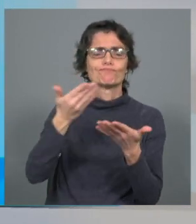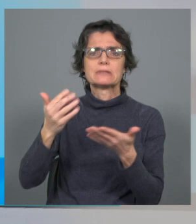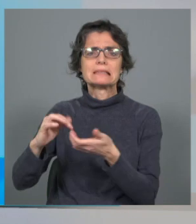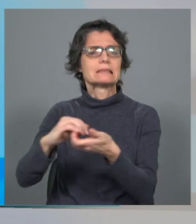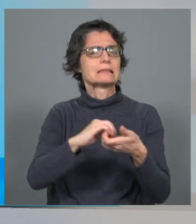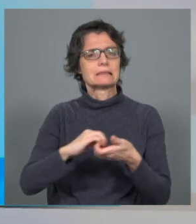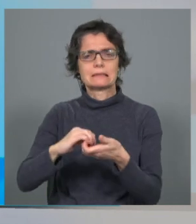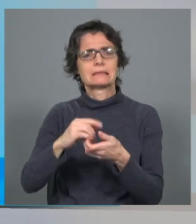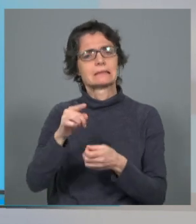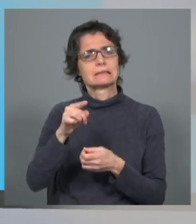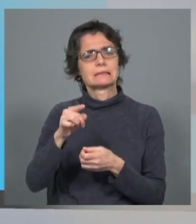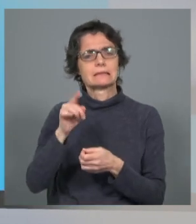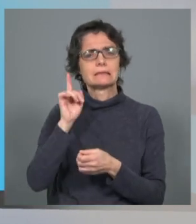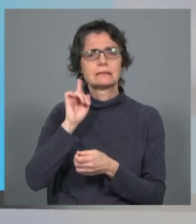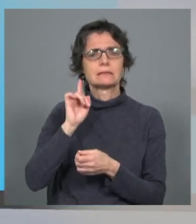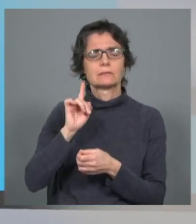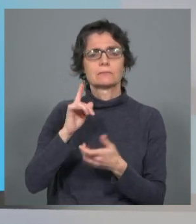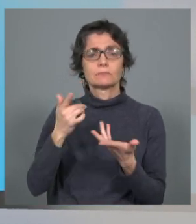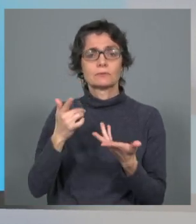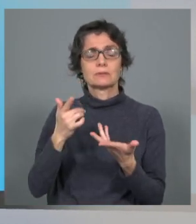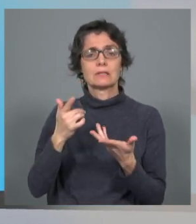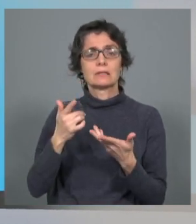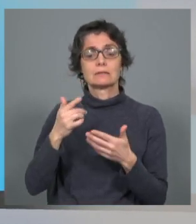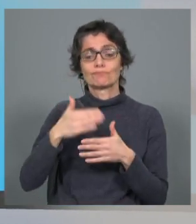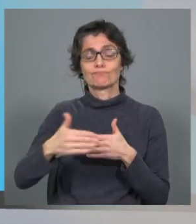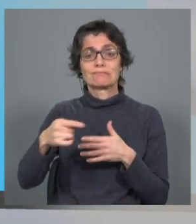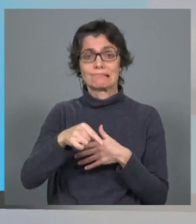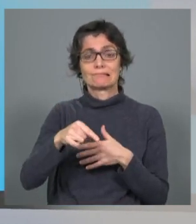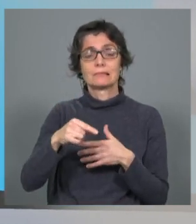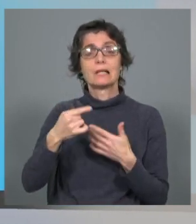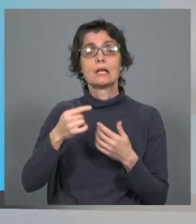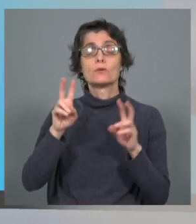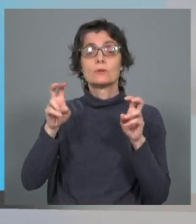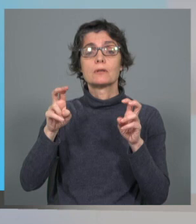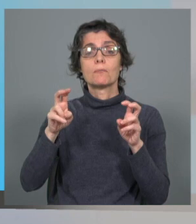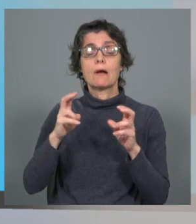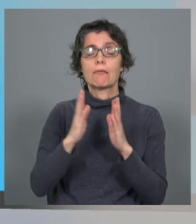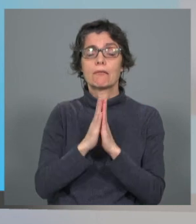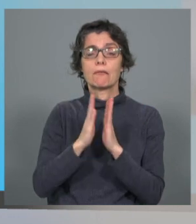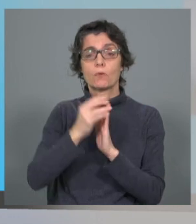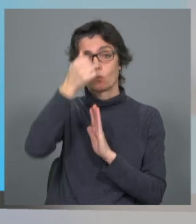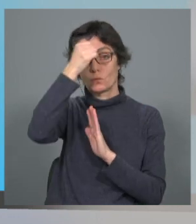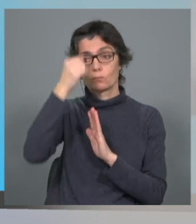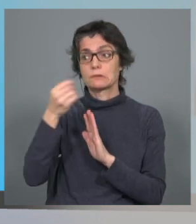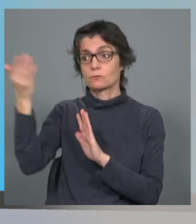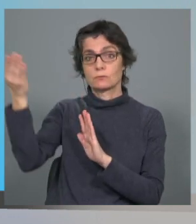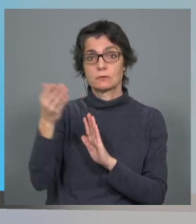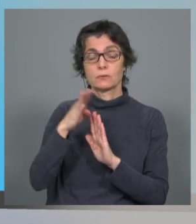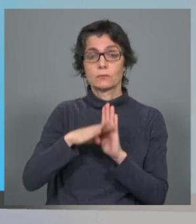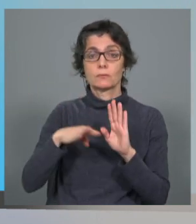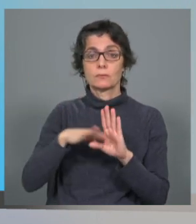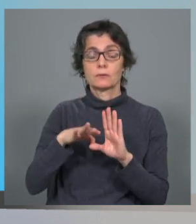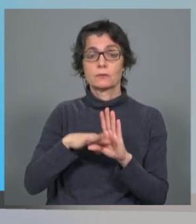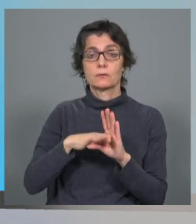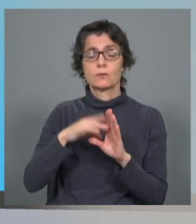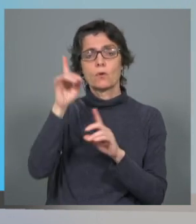que vivemos. Uma temática que vai marcar a análise à liturgia de domingo, contando para isso com a presença neste programa do professor da Faculdade de